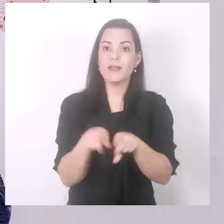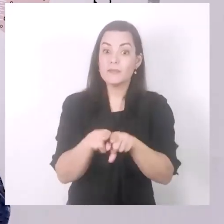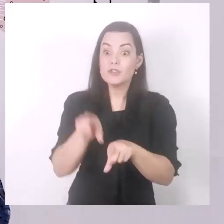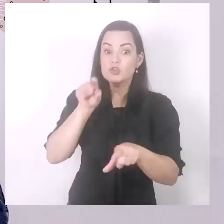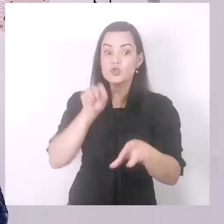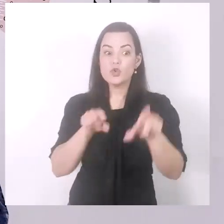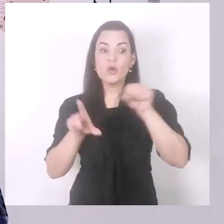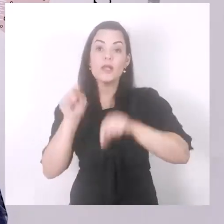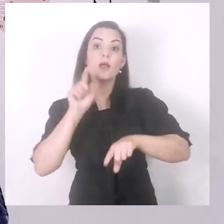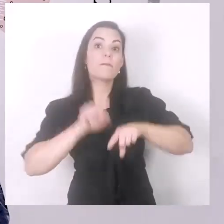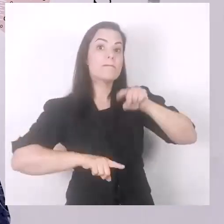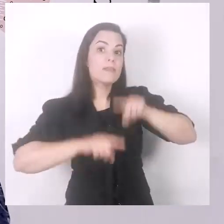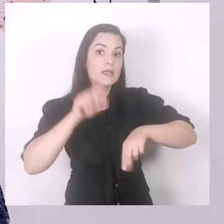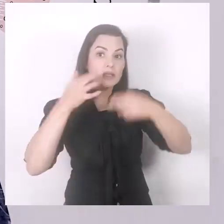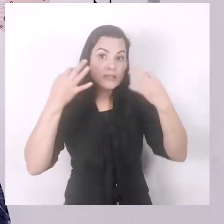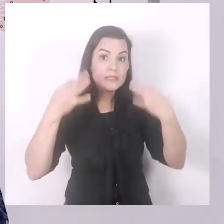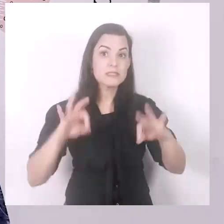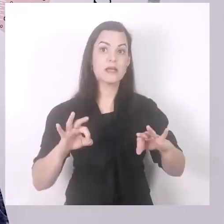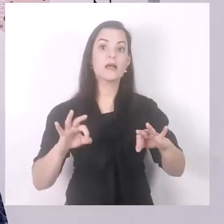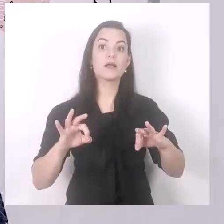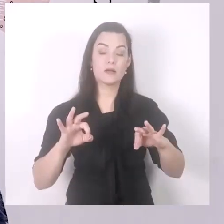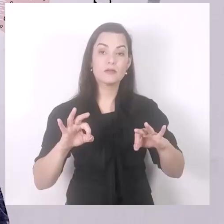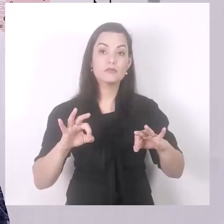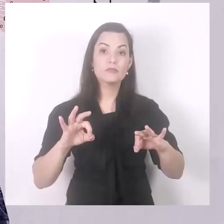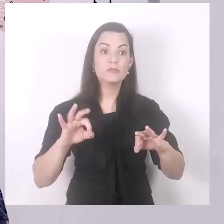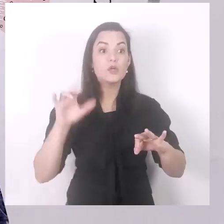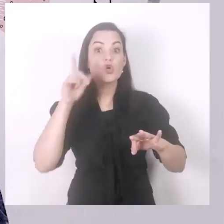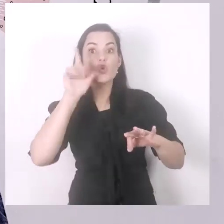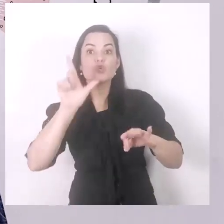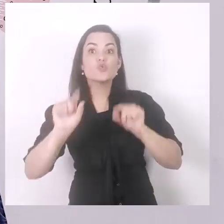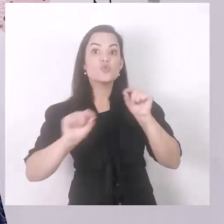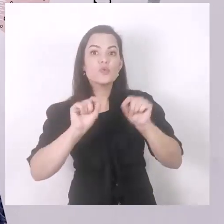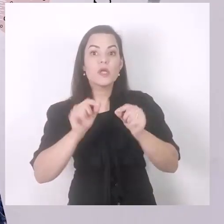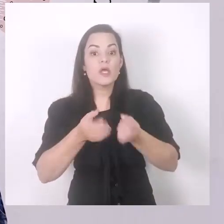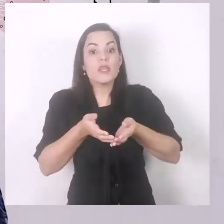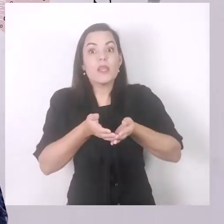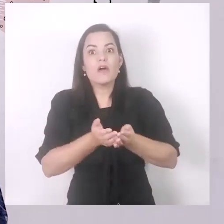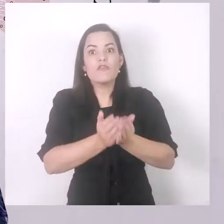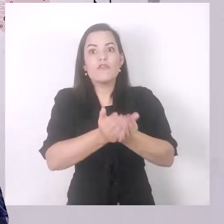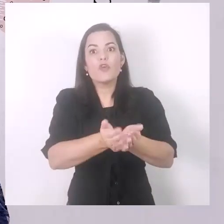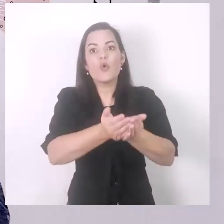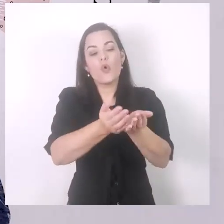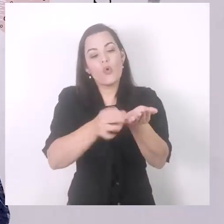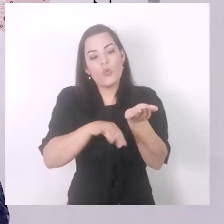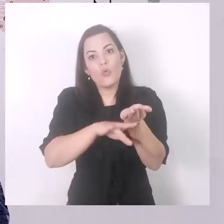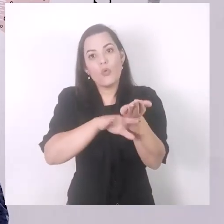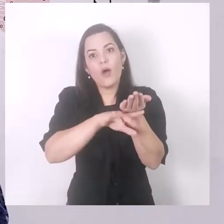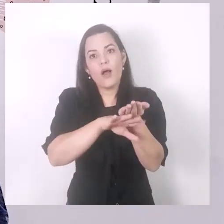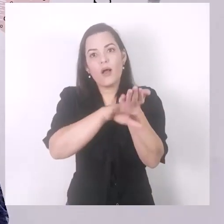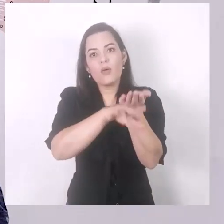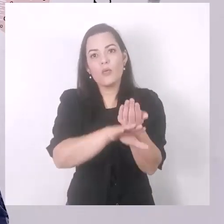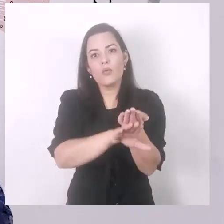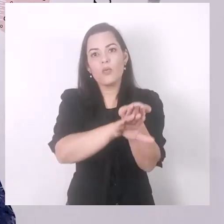os materiais adequados para que o navio conseguisse flutuar sobre as